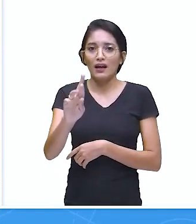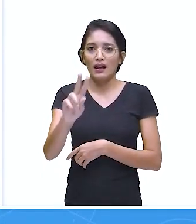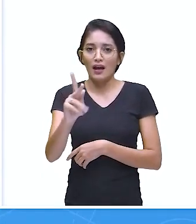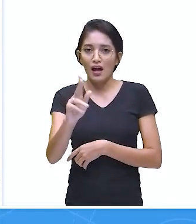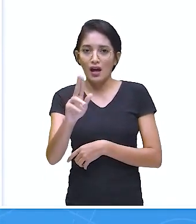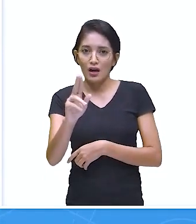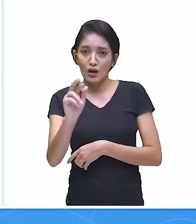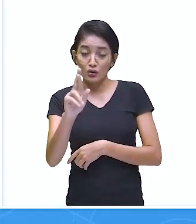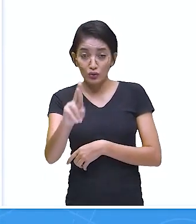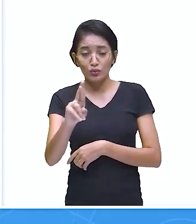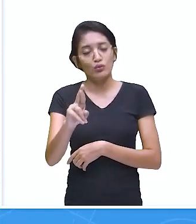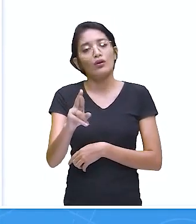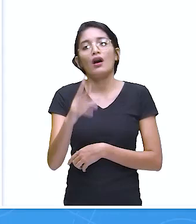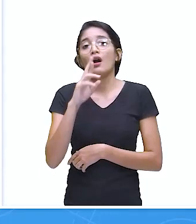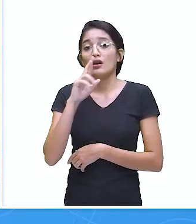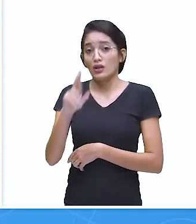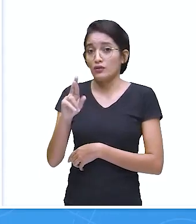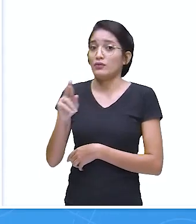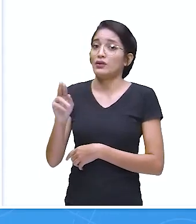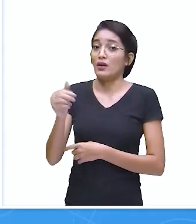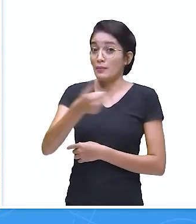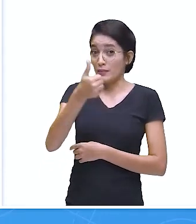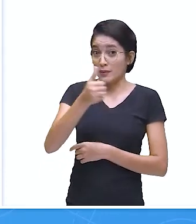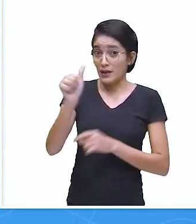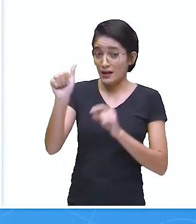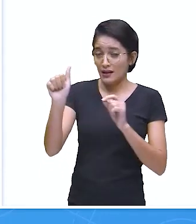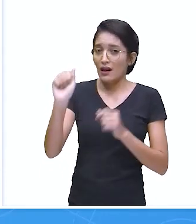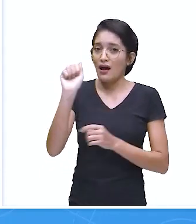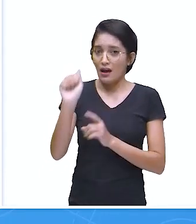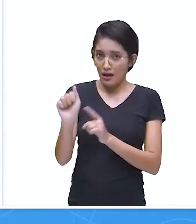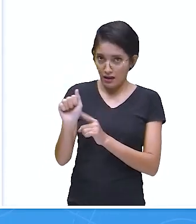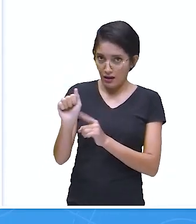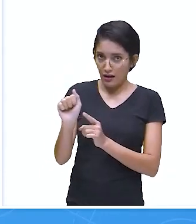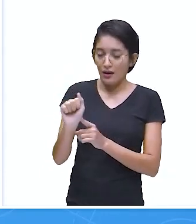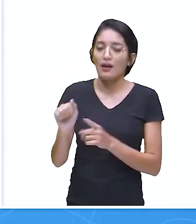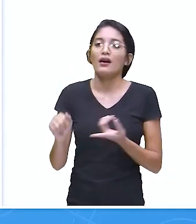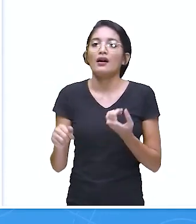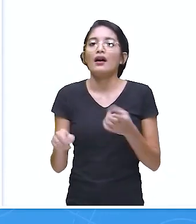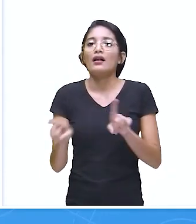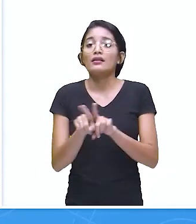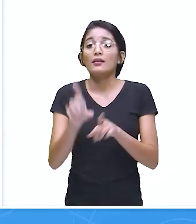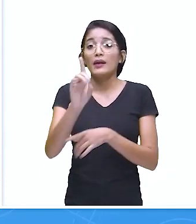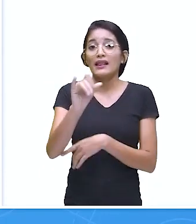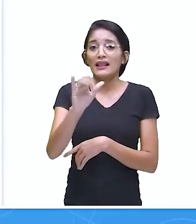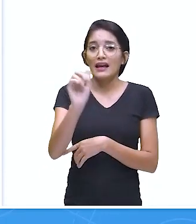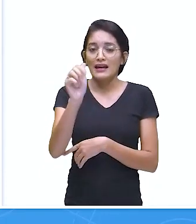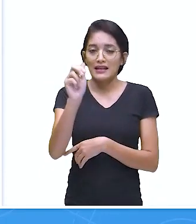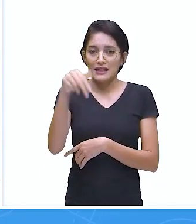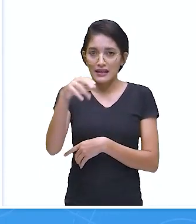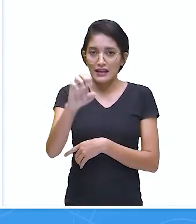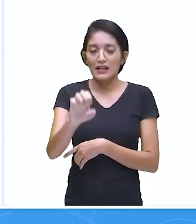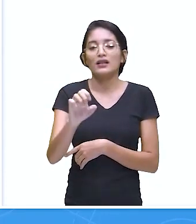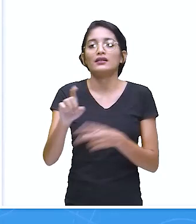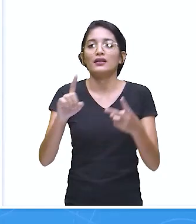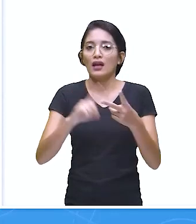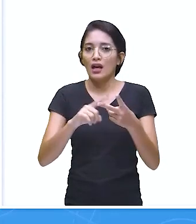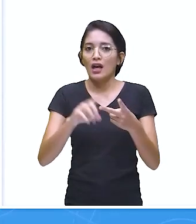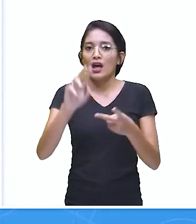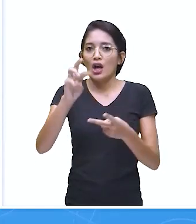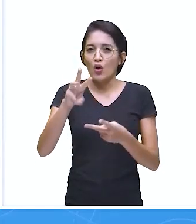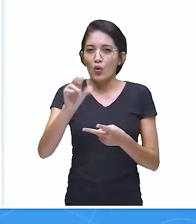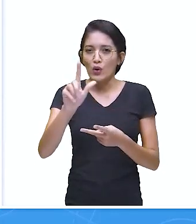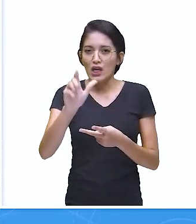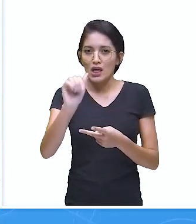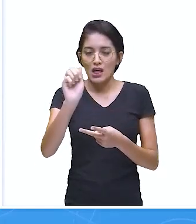Arthur respondeu que a primeira é letra A. Temos participação aqui da Daiane, do William, que mais? Do